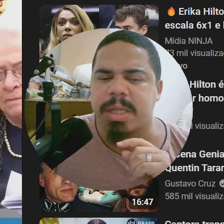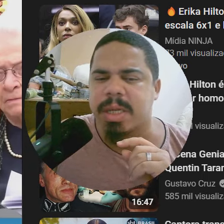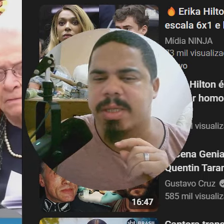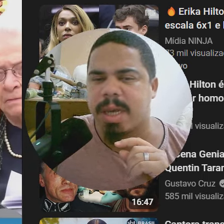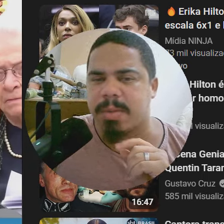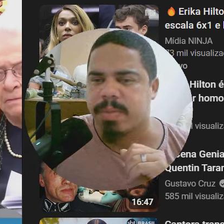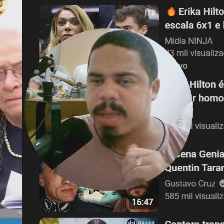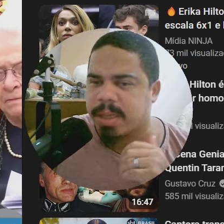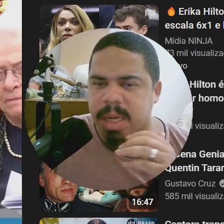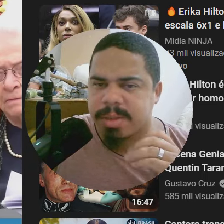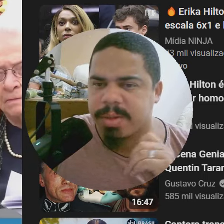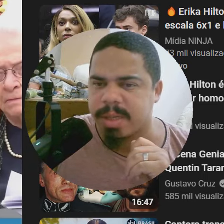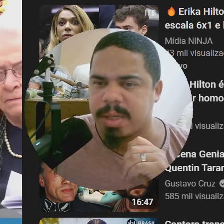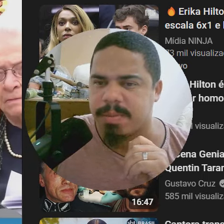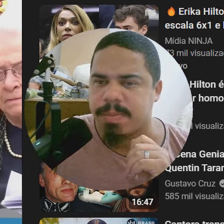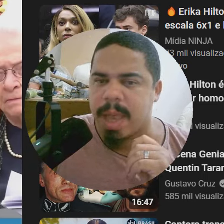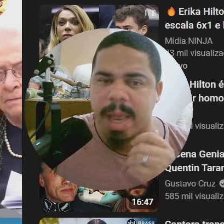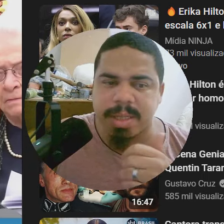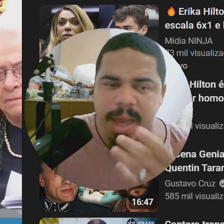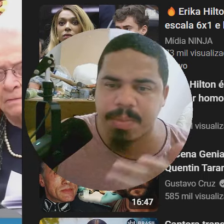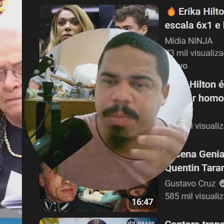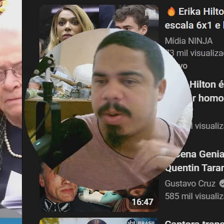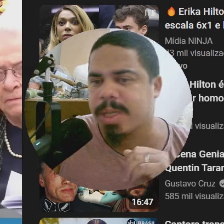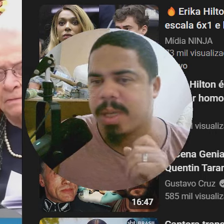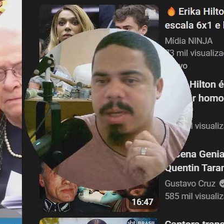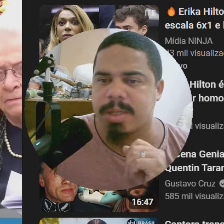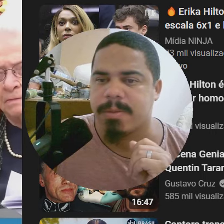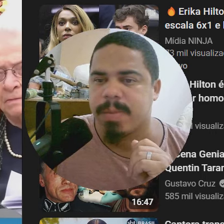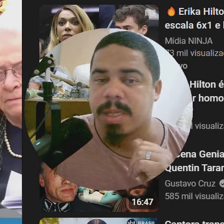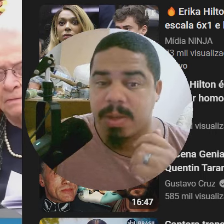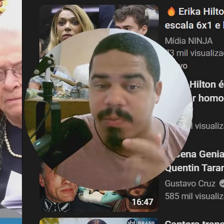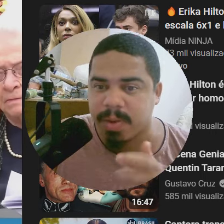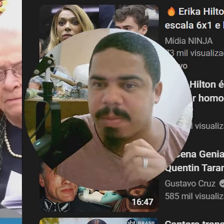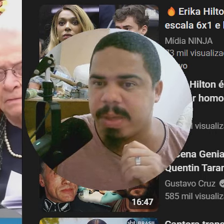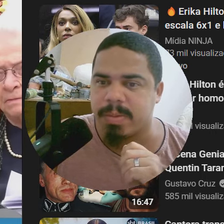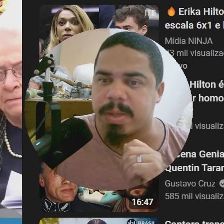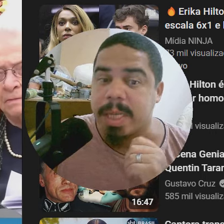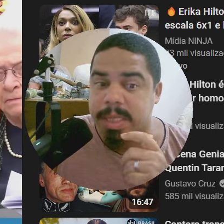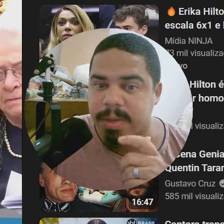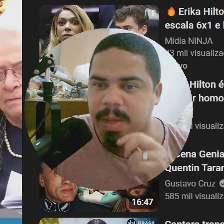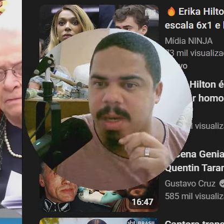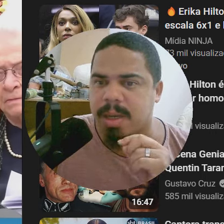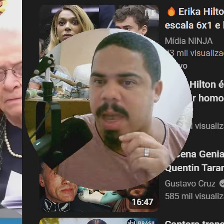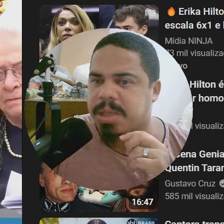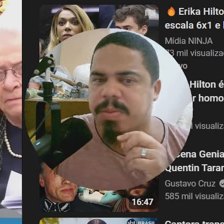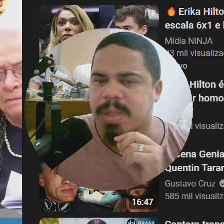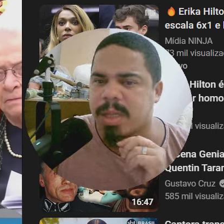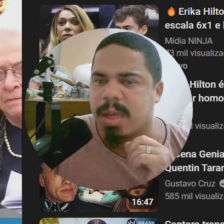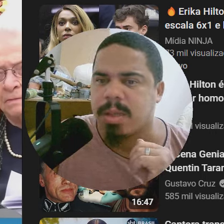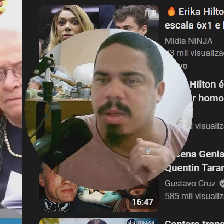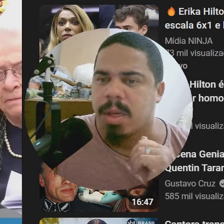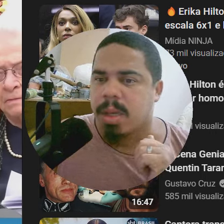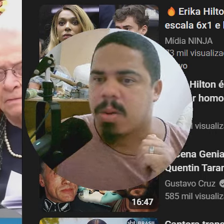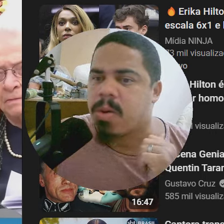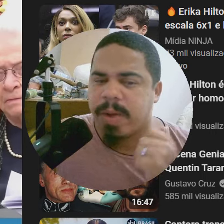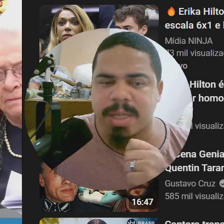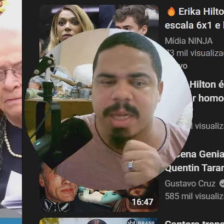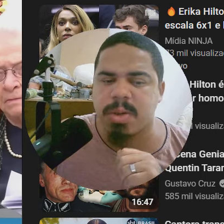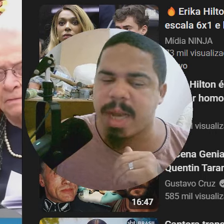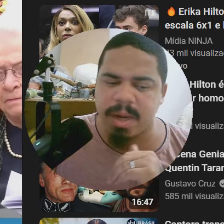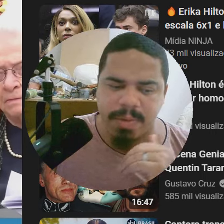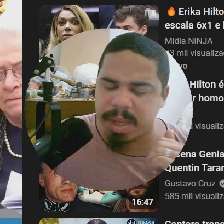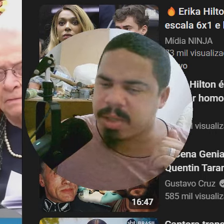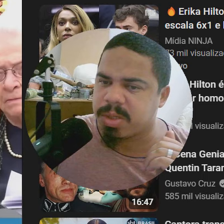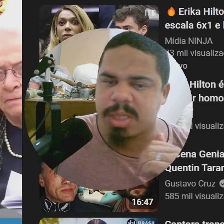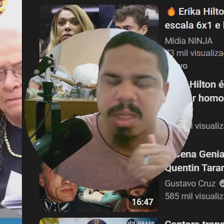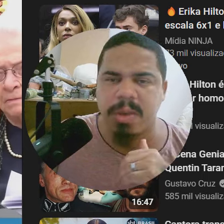sua mulher descansar. É isso que eles vão dizer. Essa é a proposta deles. Se foda, peão. Se vira, é isso que você tem. Conversar